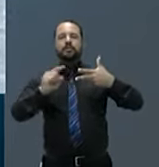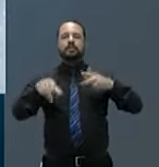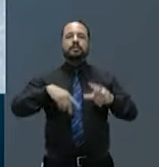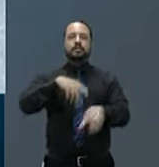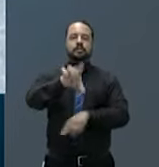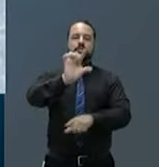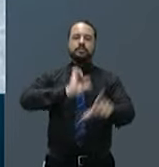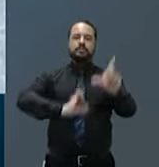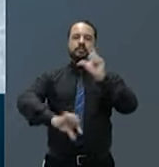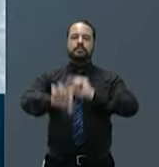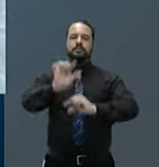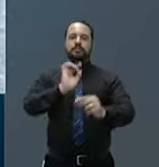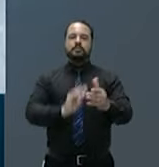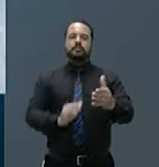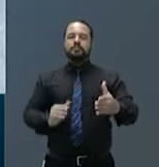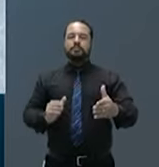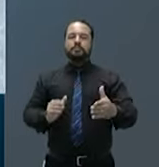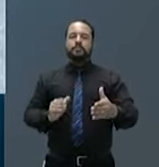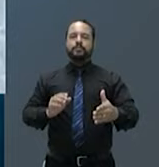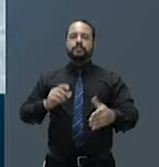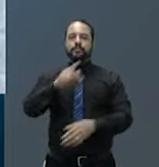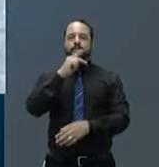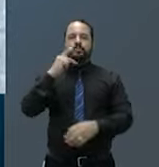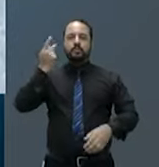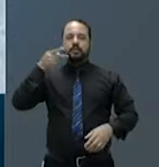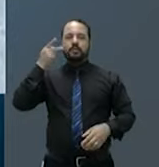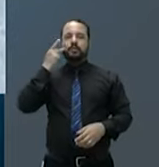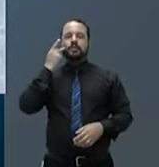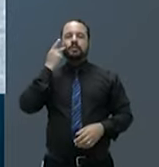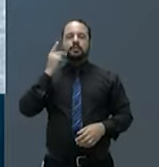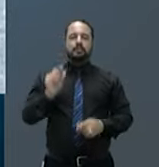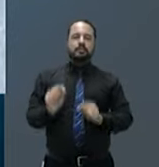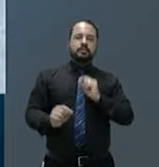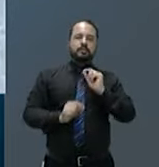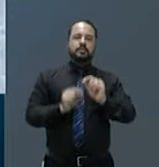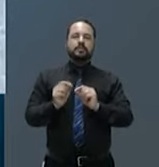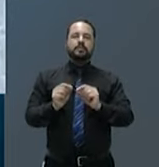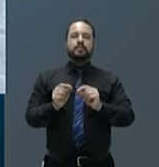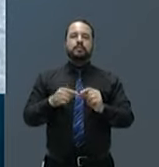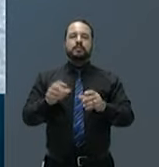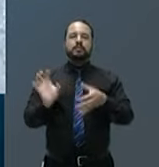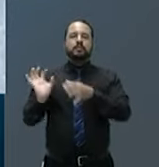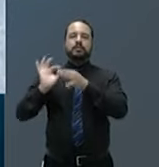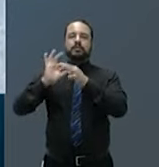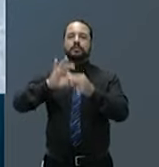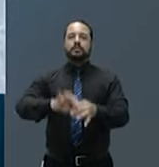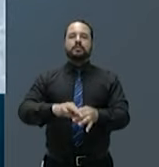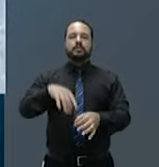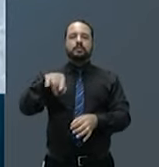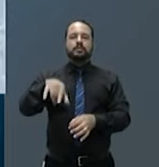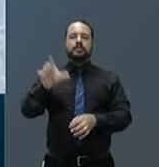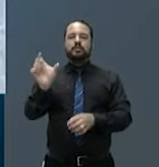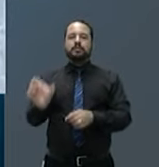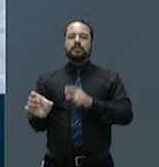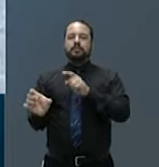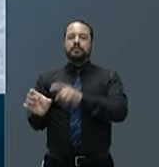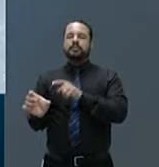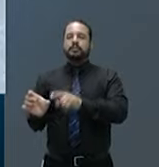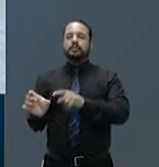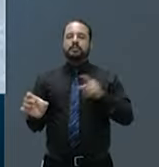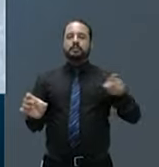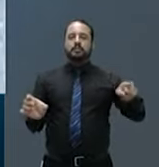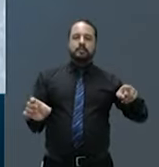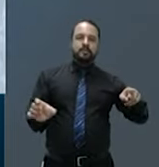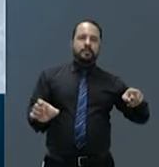realizadas. As expressões tidas por ofensivas foram proferidas no contexto em que o querelante e os manifestantes pleiteavam em